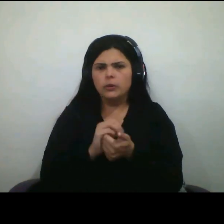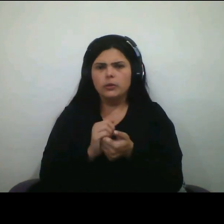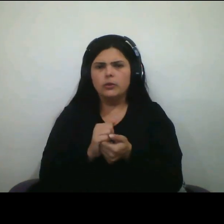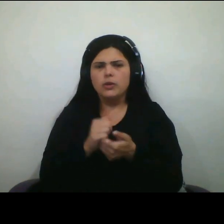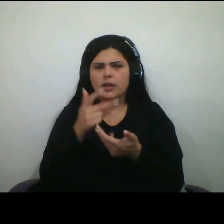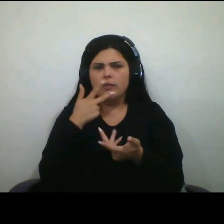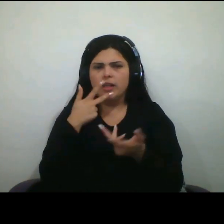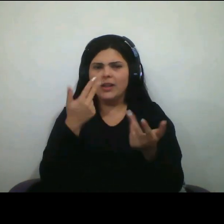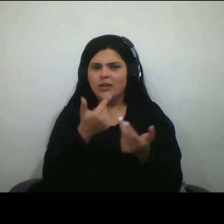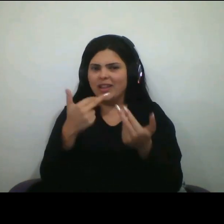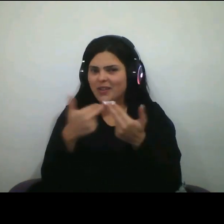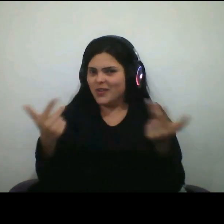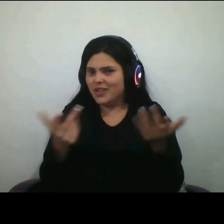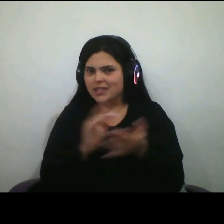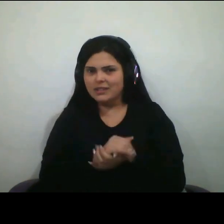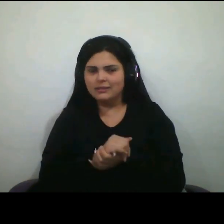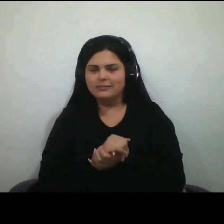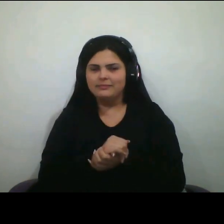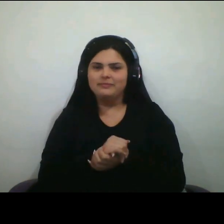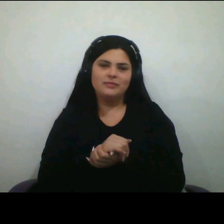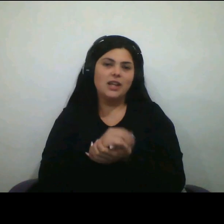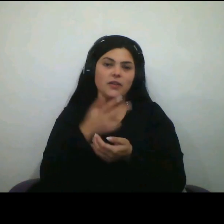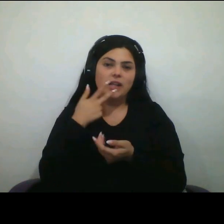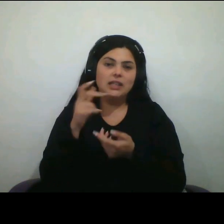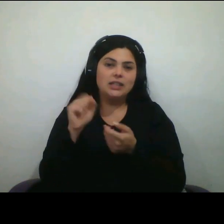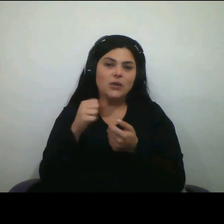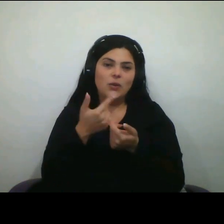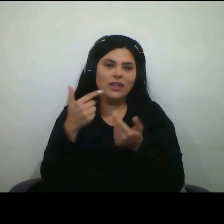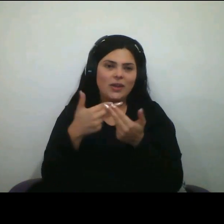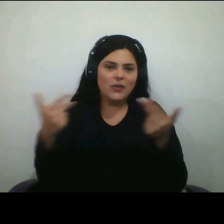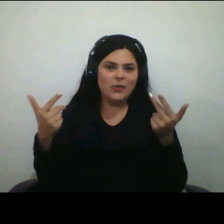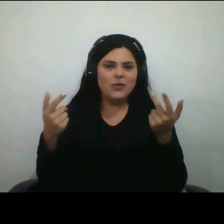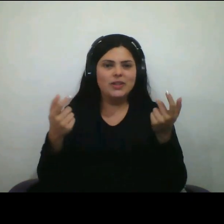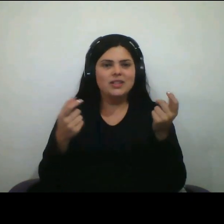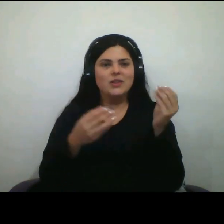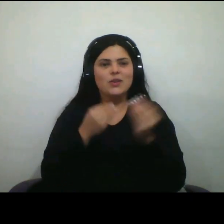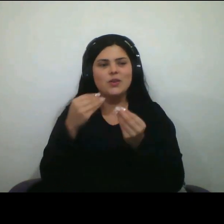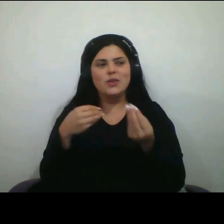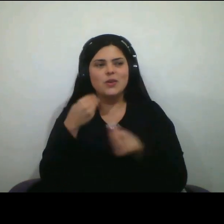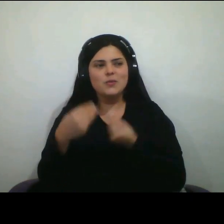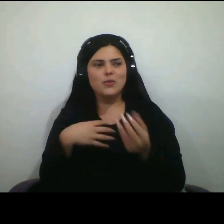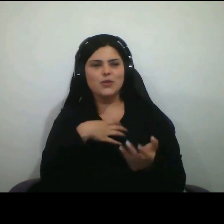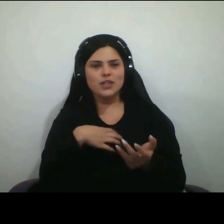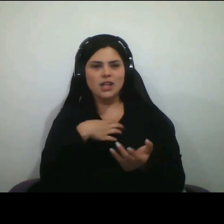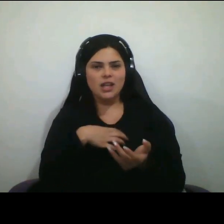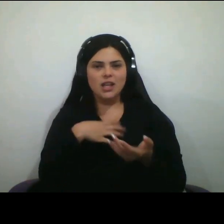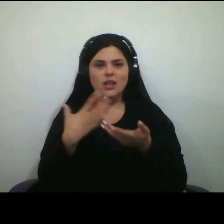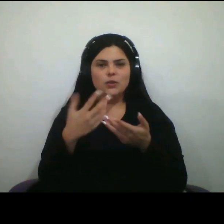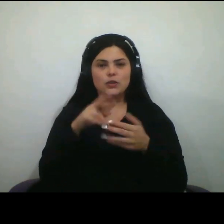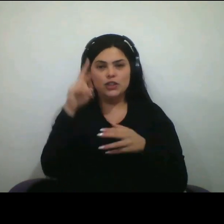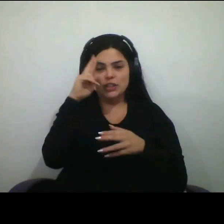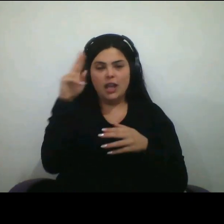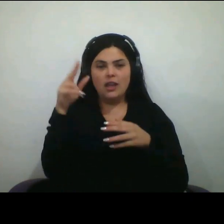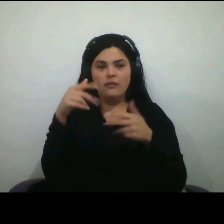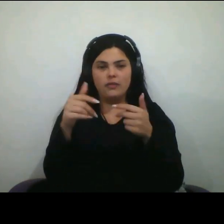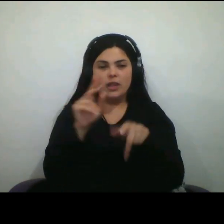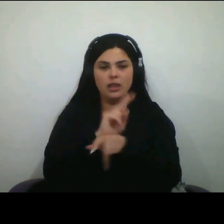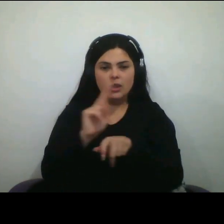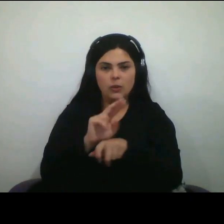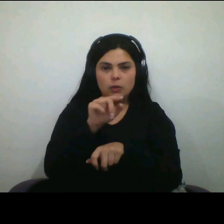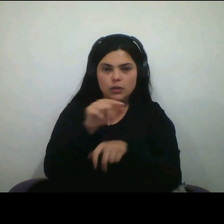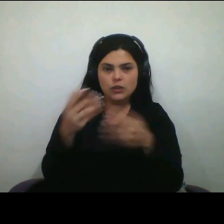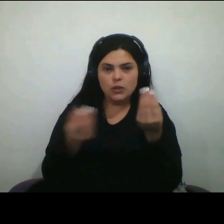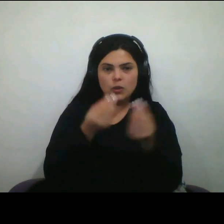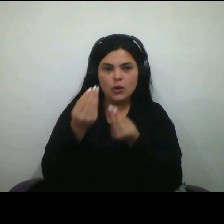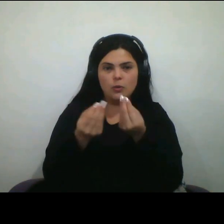falar de outra coisa? E aí, no fim, a gente fala, de outra coisa, como que é o clima, como que o seu chefe te trata, e como que